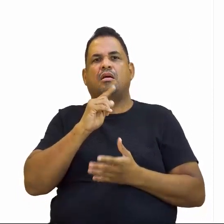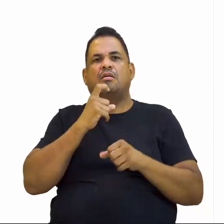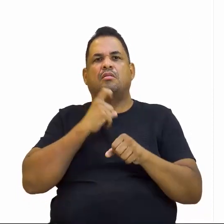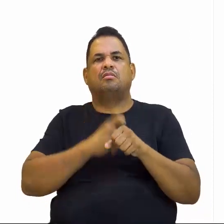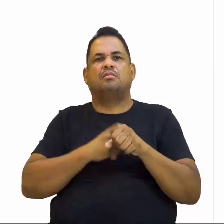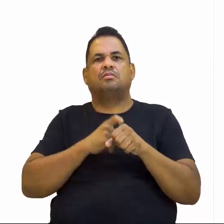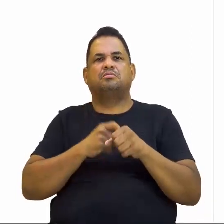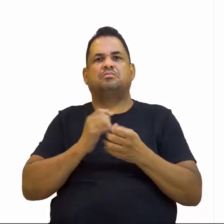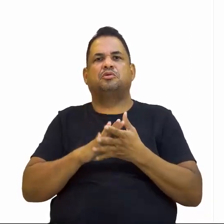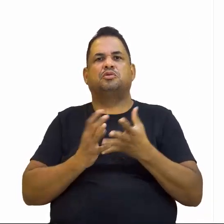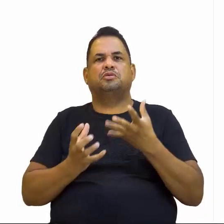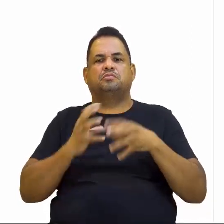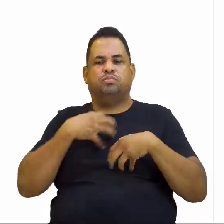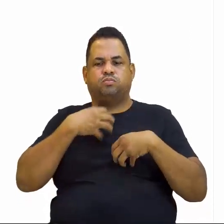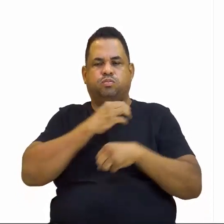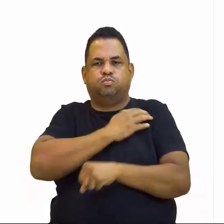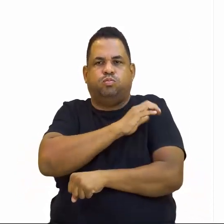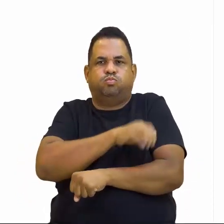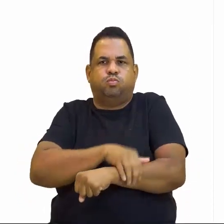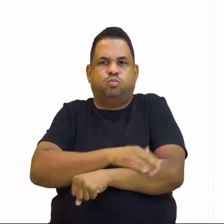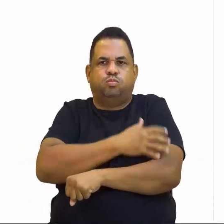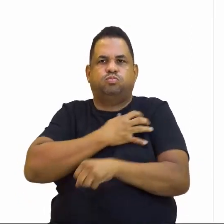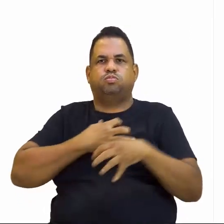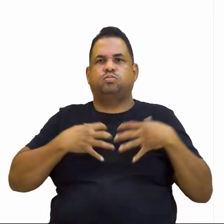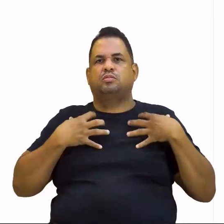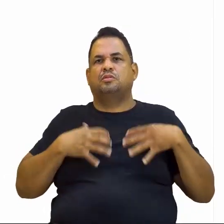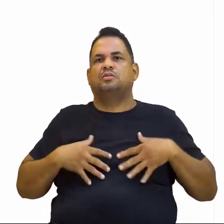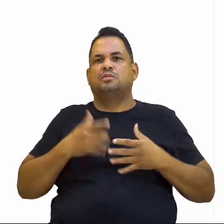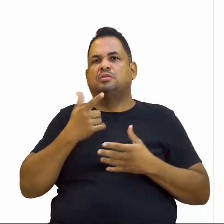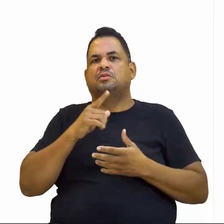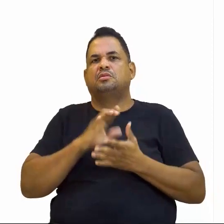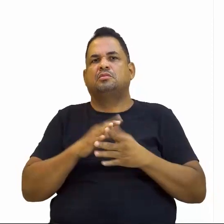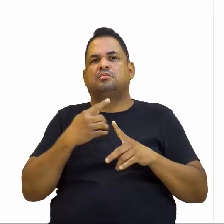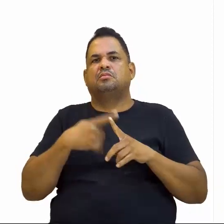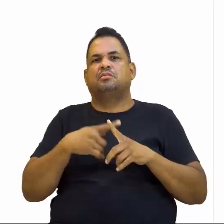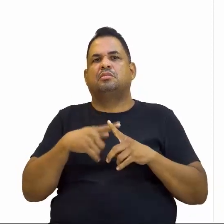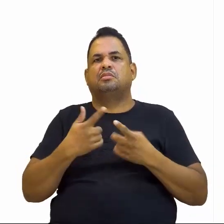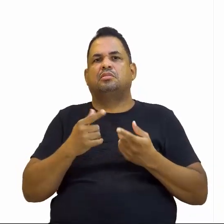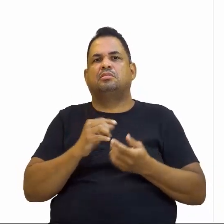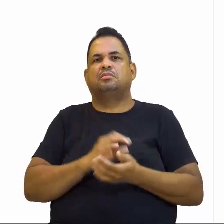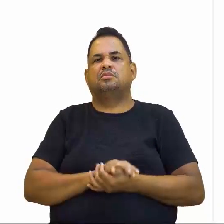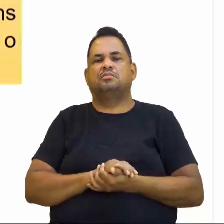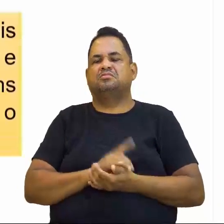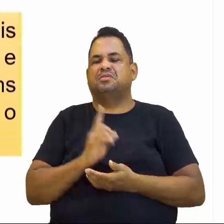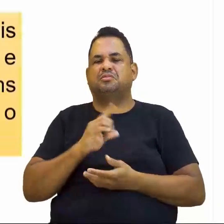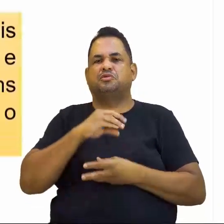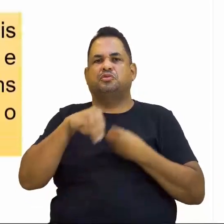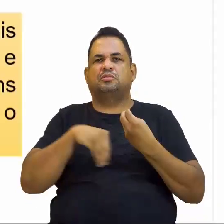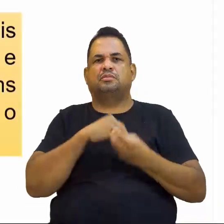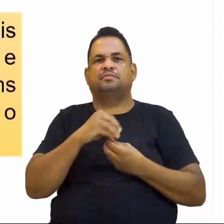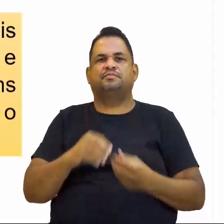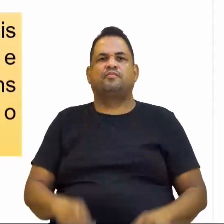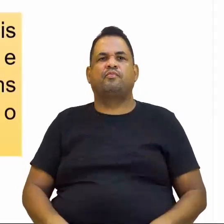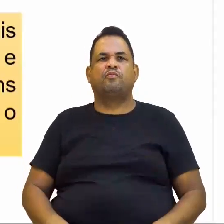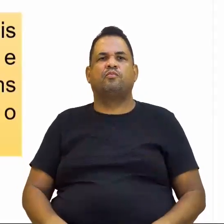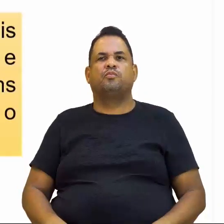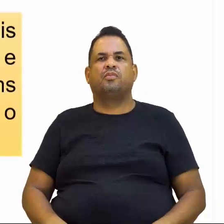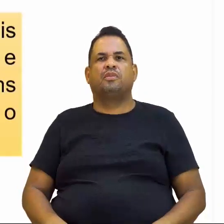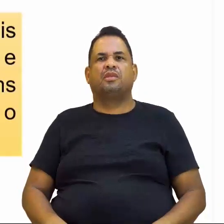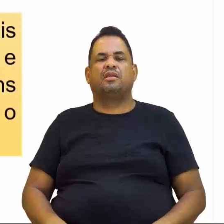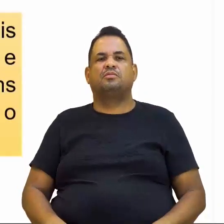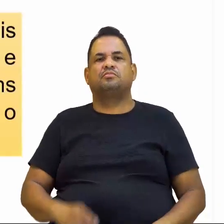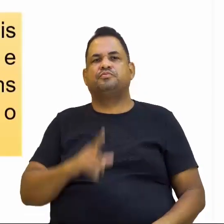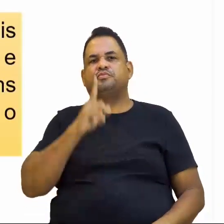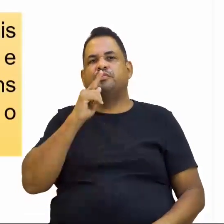sabão, porque os sais reagem com o sabão, dando um precipitado insolúvel. Uma água que